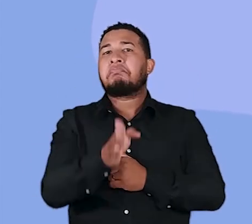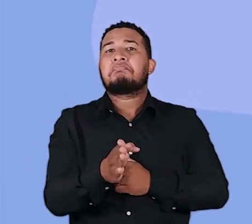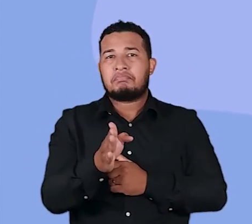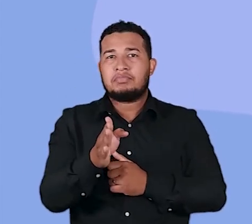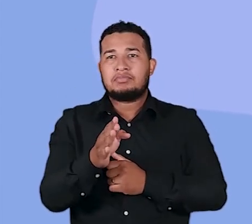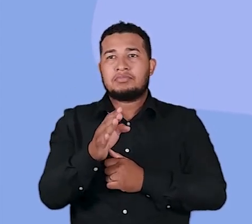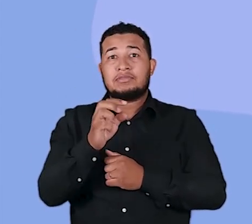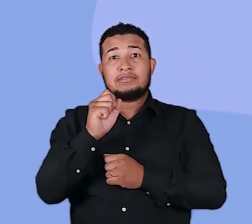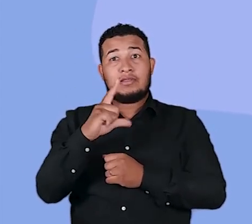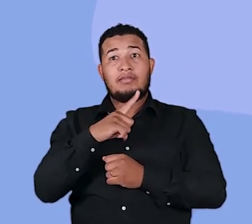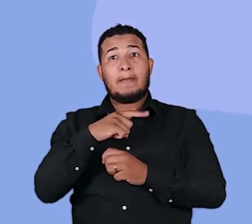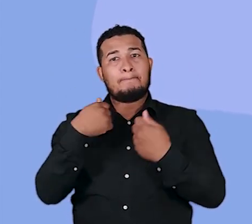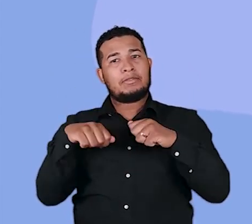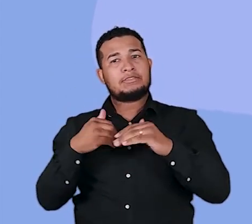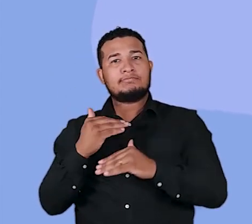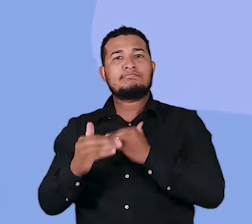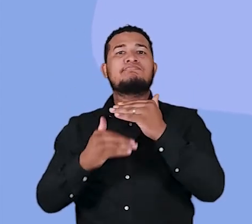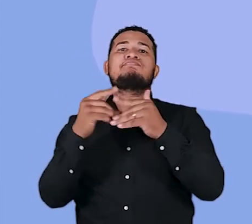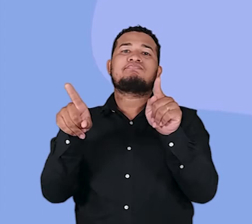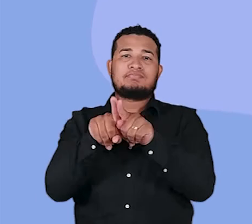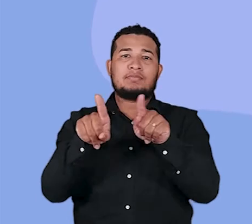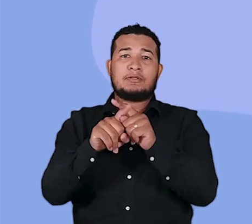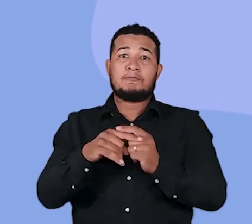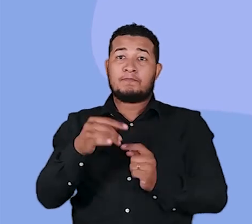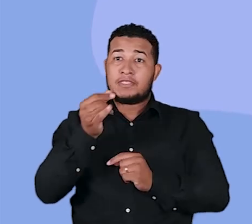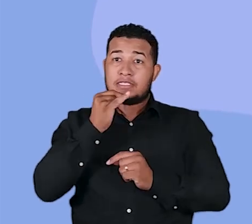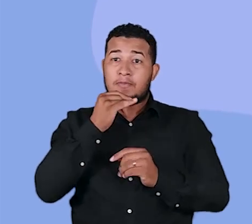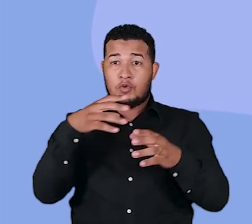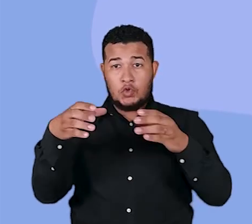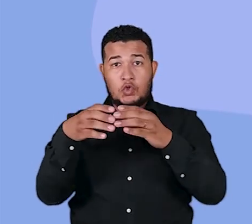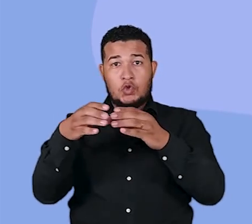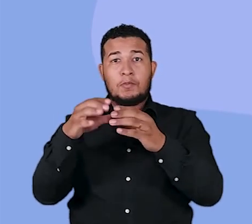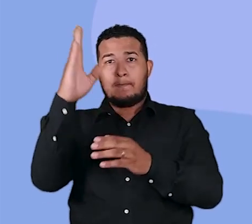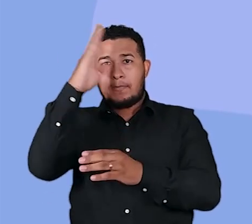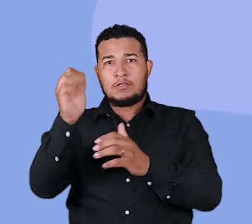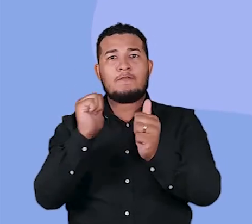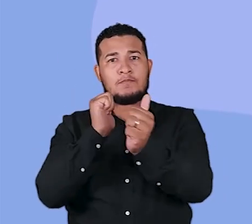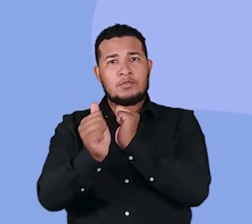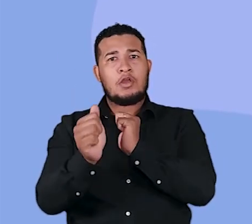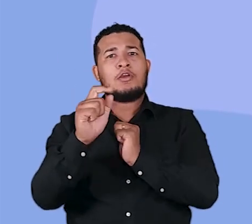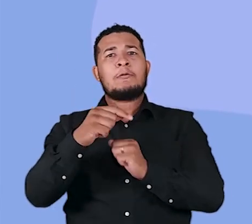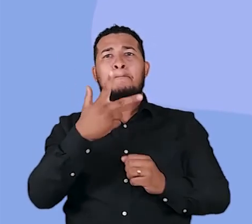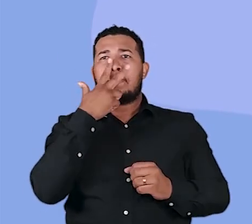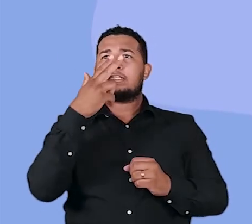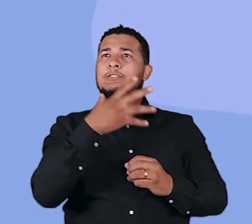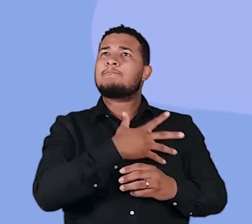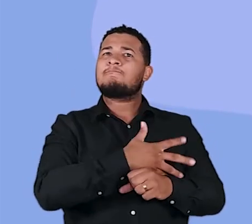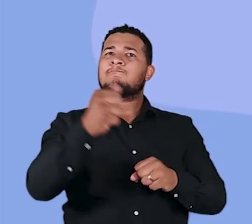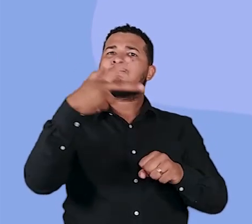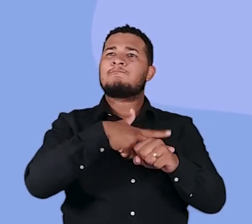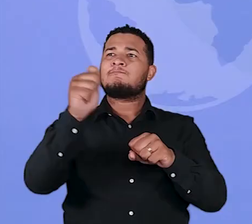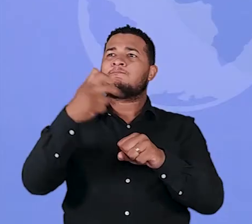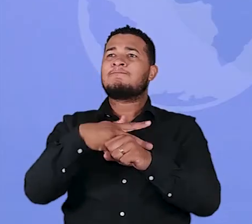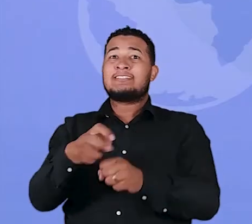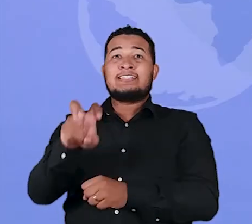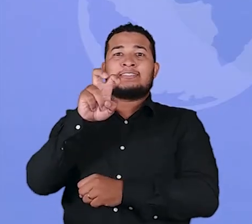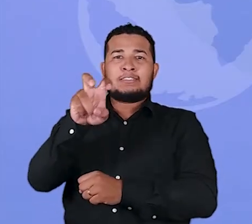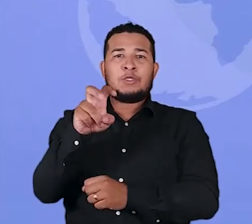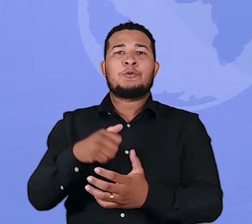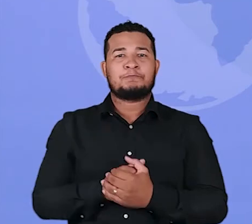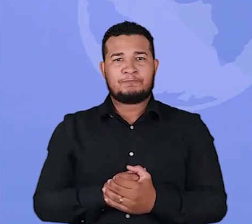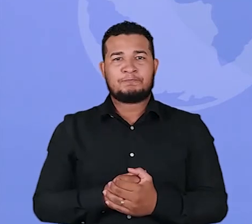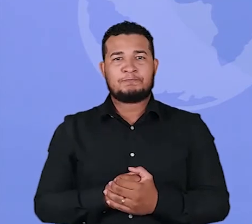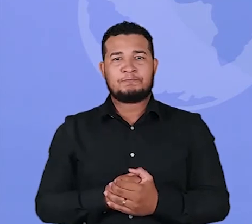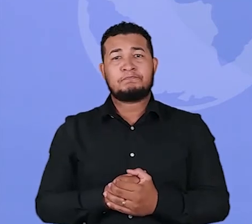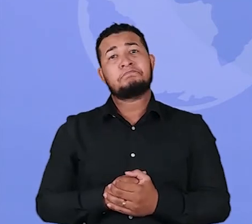se houver, que sejam desenvolvidas. A seleção brasileira de futebol é pentacampeã mundial. Veja bem, quando eu escrevo